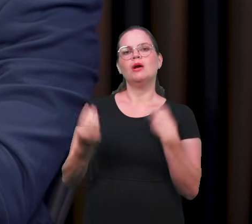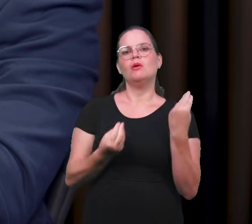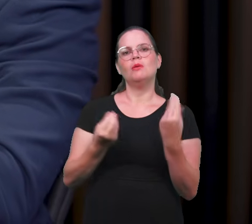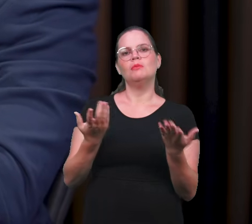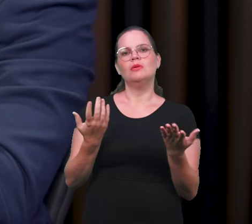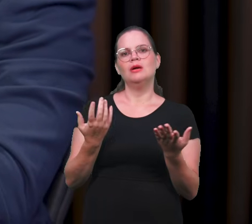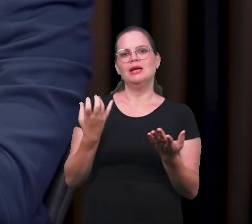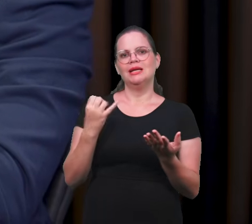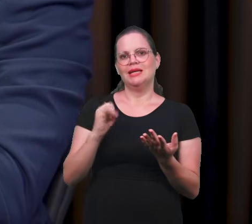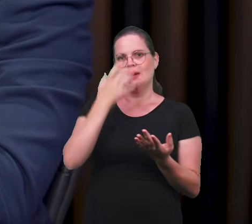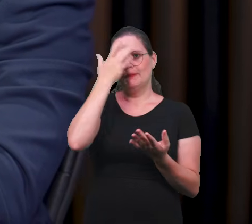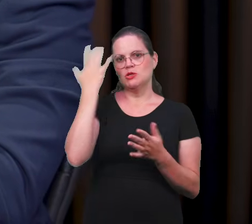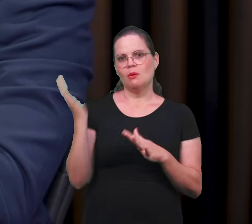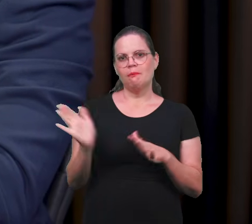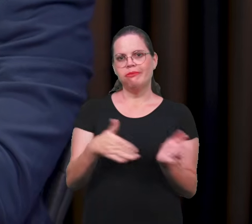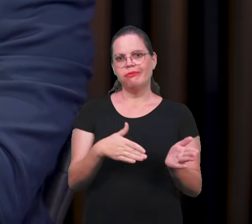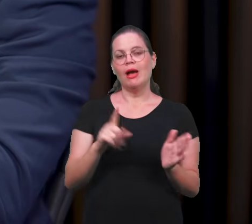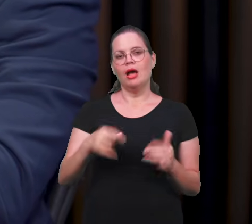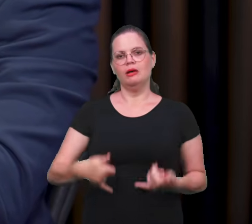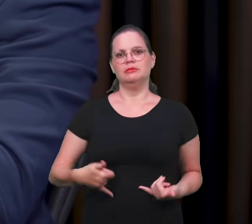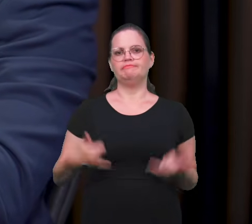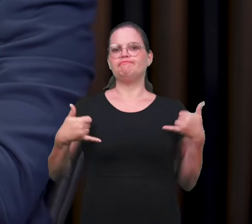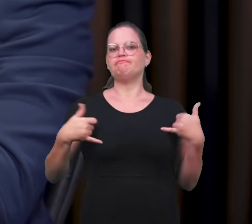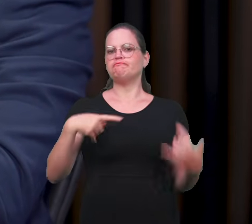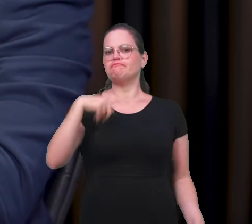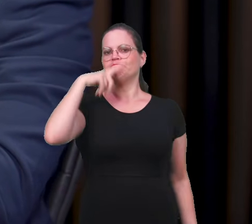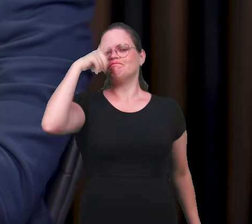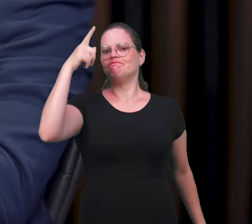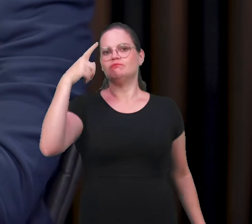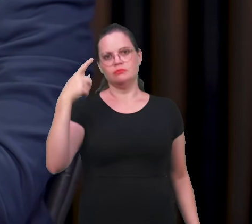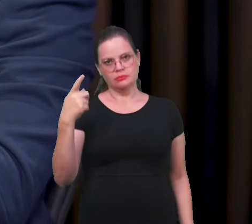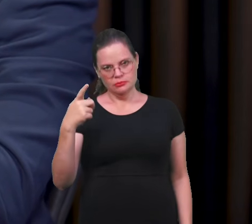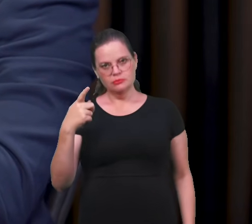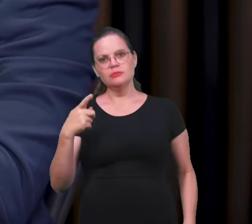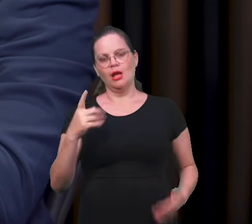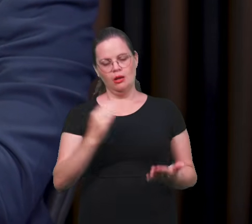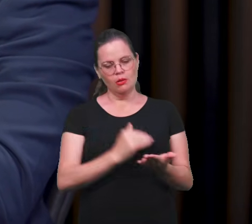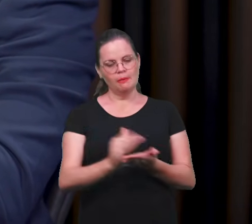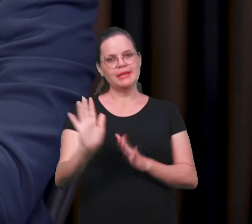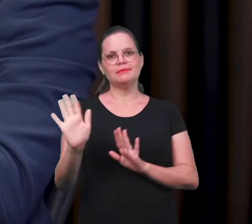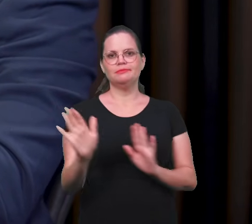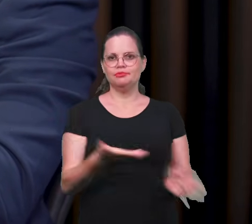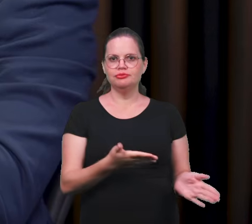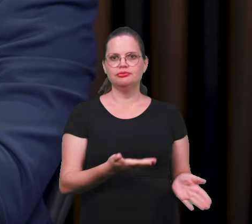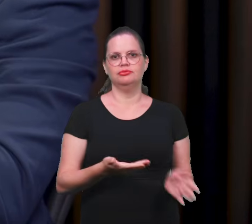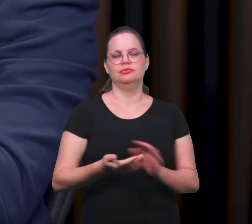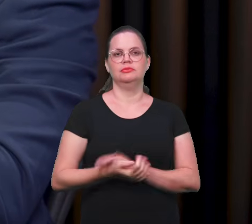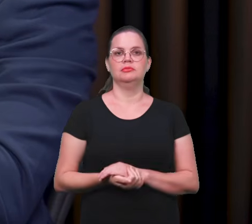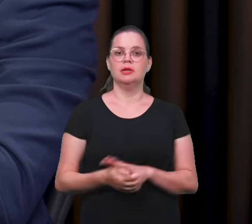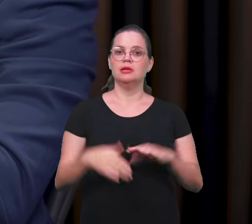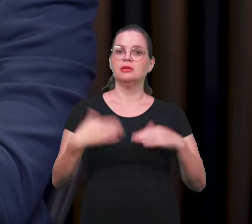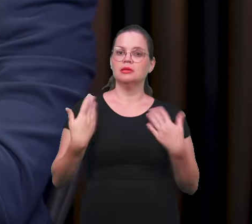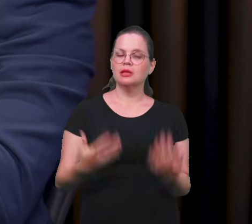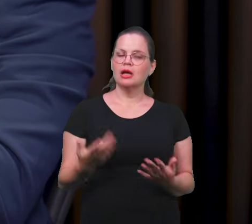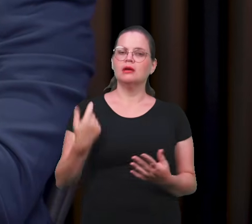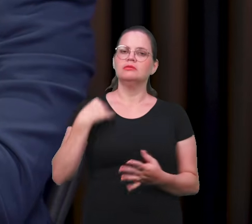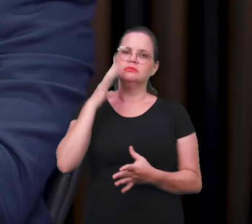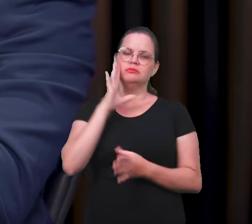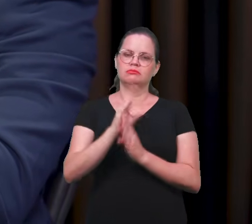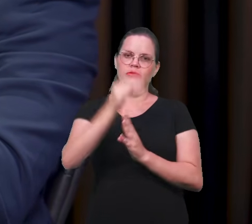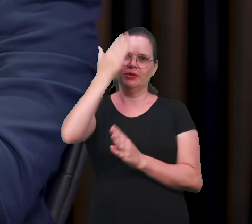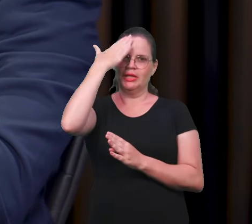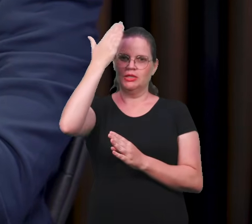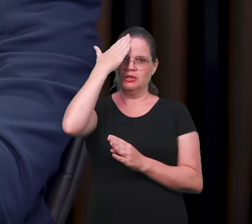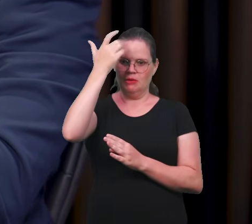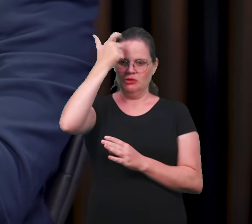é a soberba da vida. Tá? Então, ter entendimento dessa condição